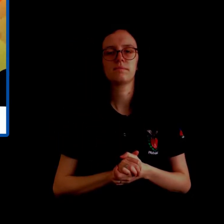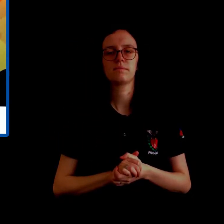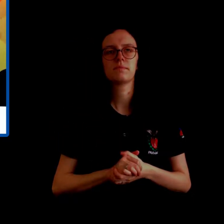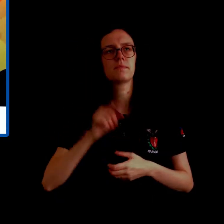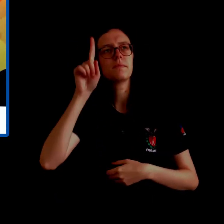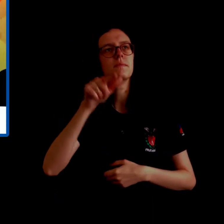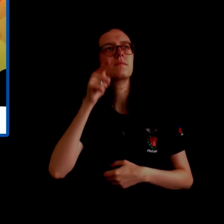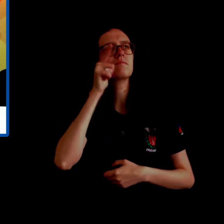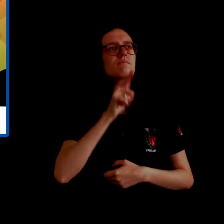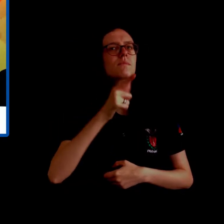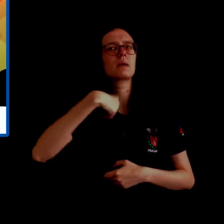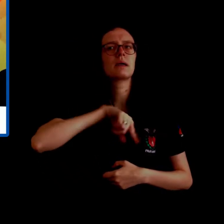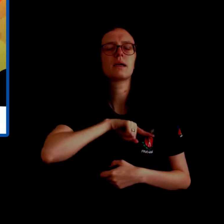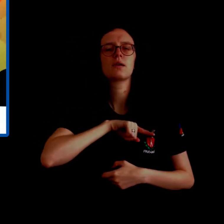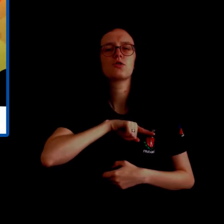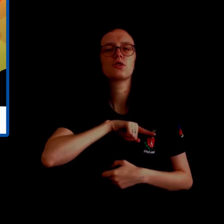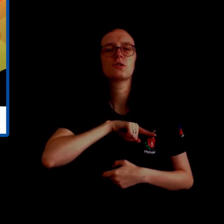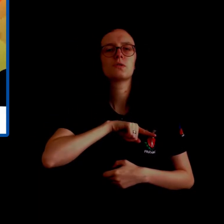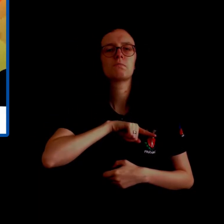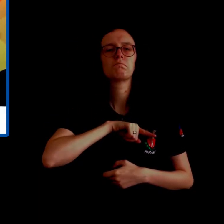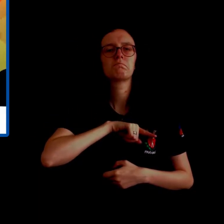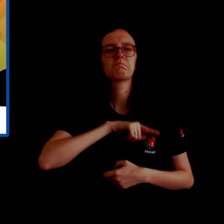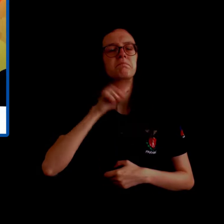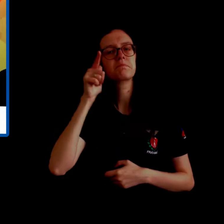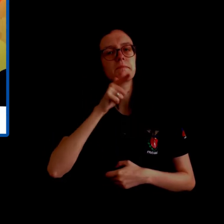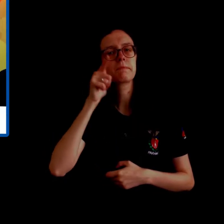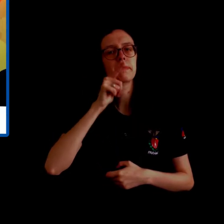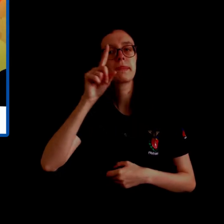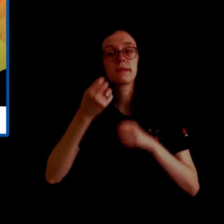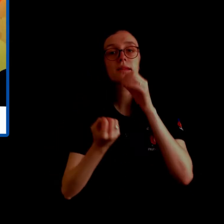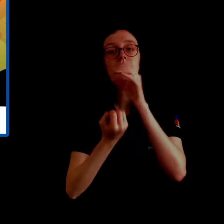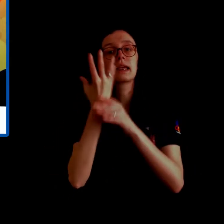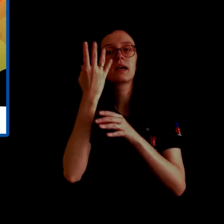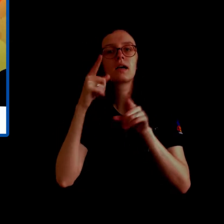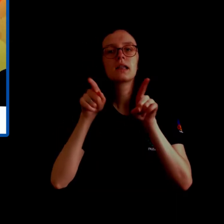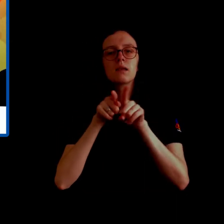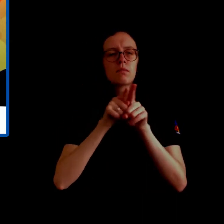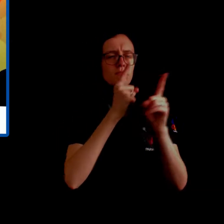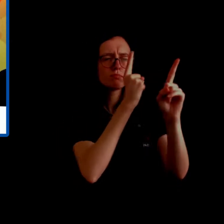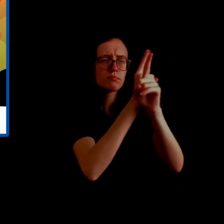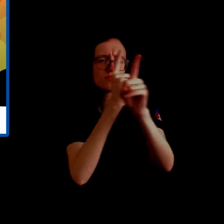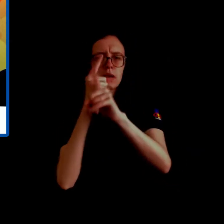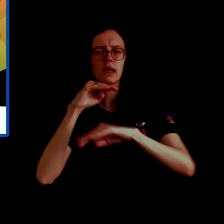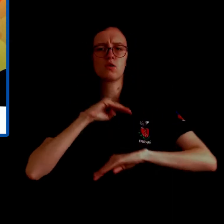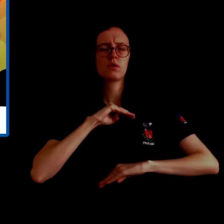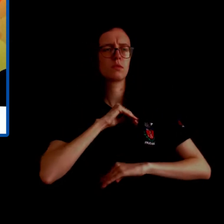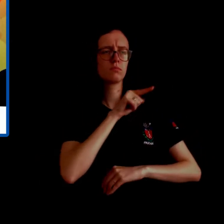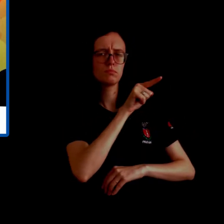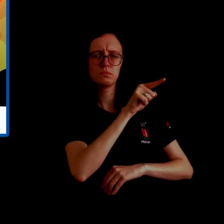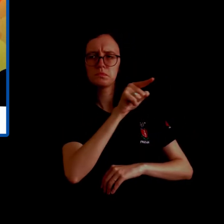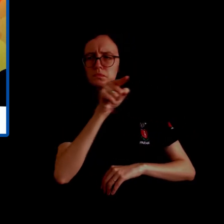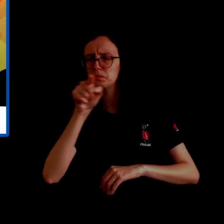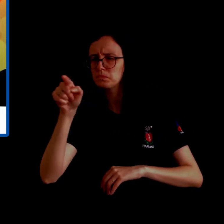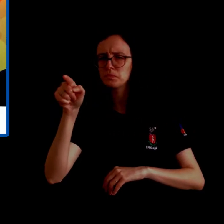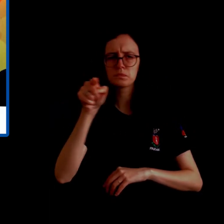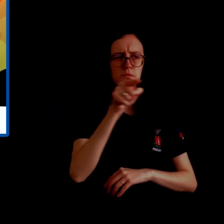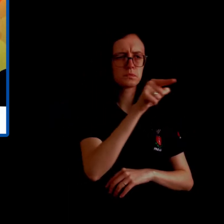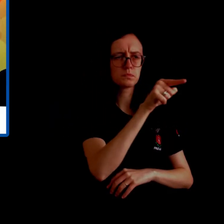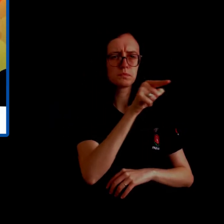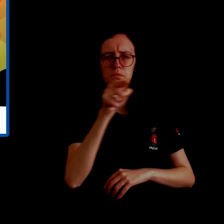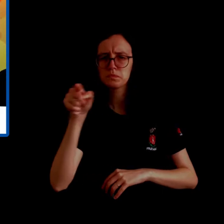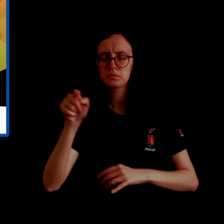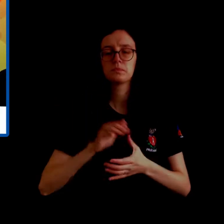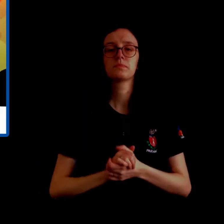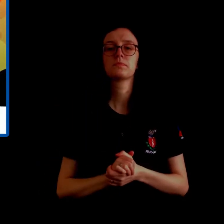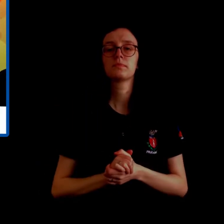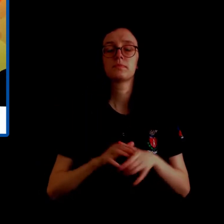para que a gente possa criar alguns diagnósticos para dentro desses cursos de formação, tá certo? Nós vamos